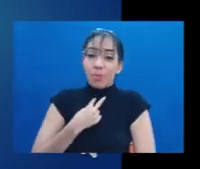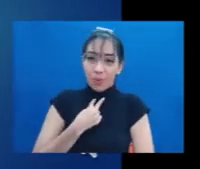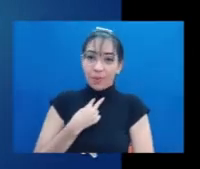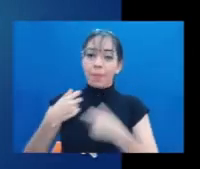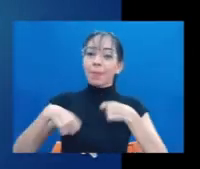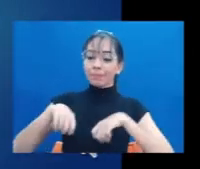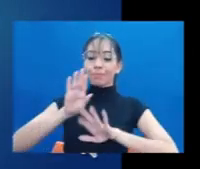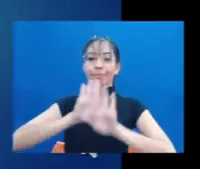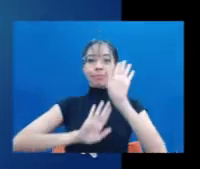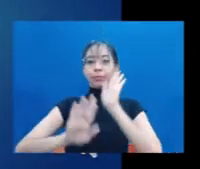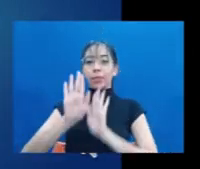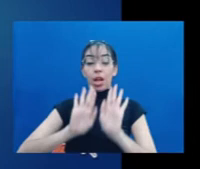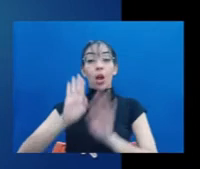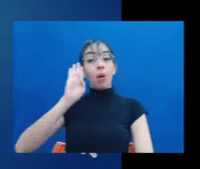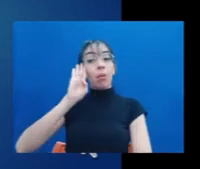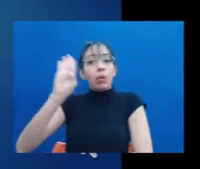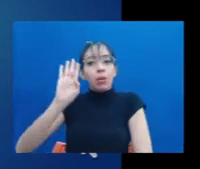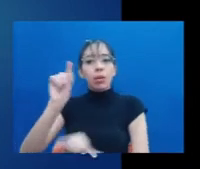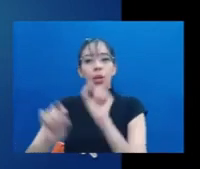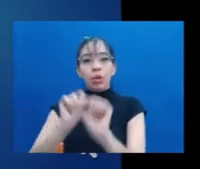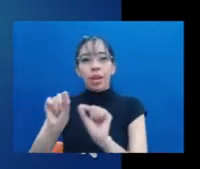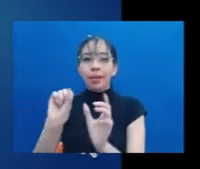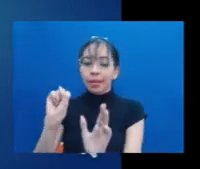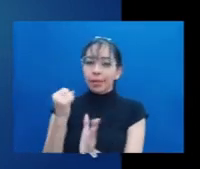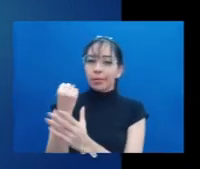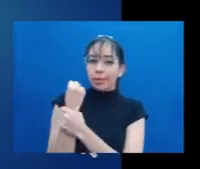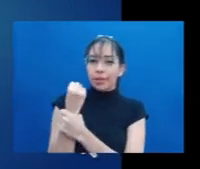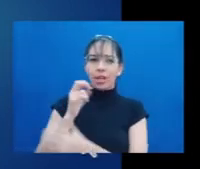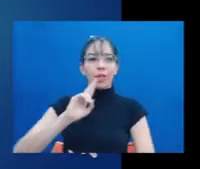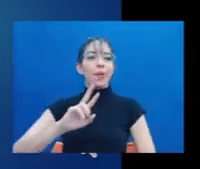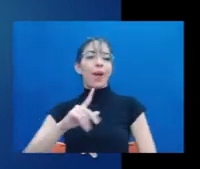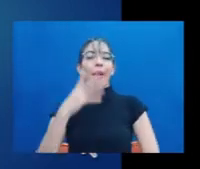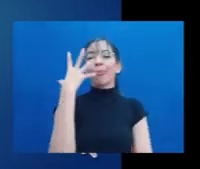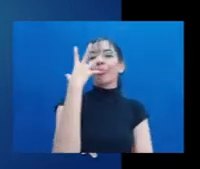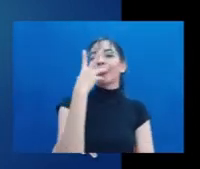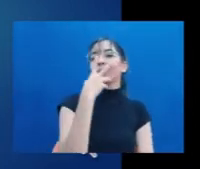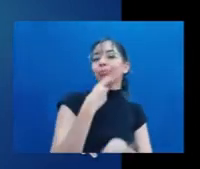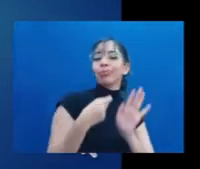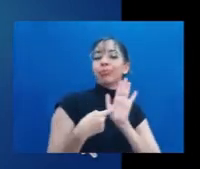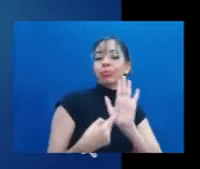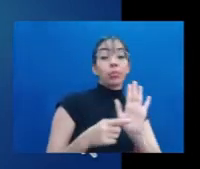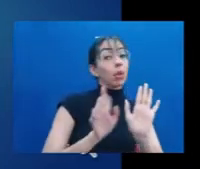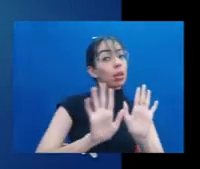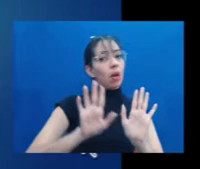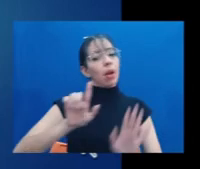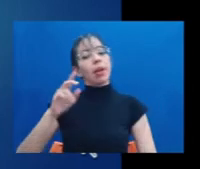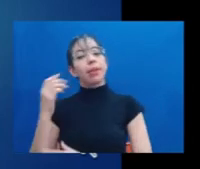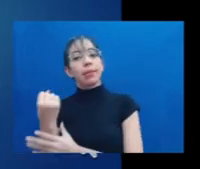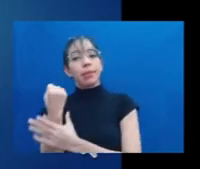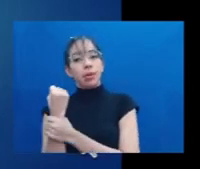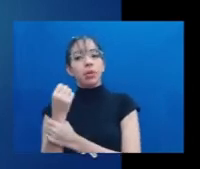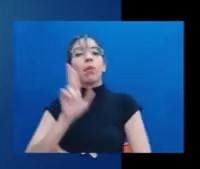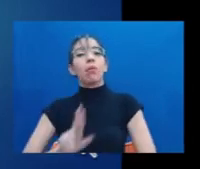são adequados para o laboratório. Dentro do laboratório, nós estamos priorizando o quê? A segurança, não é a vaidade, é a